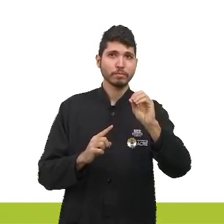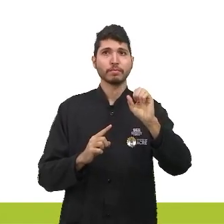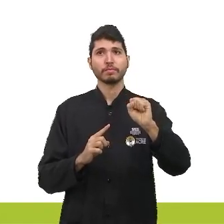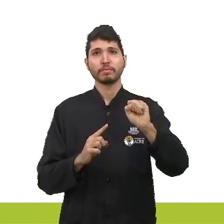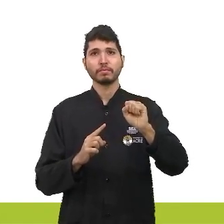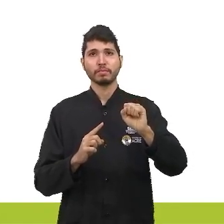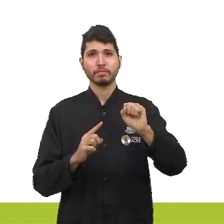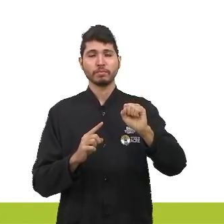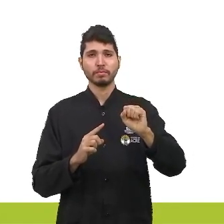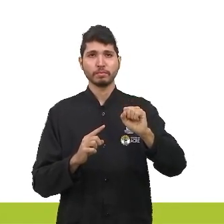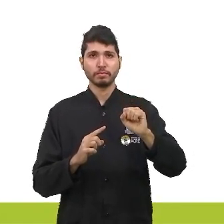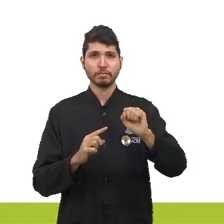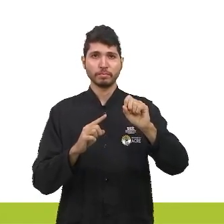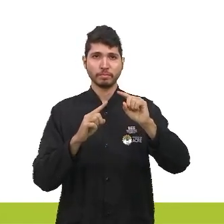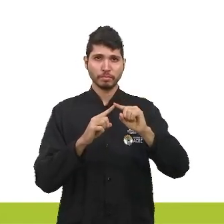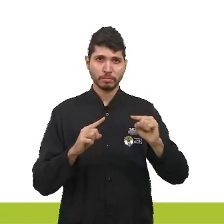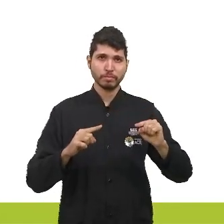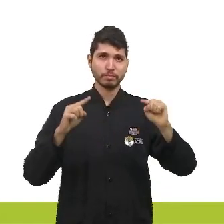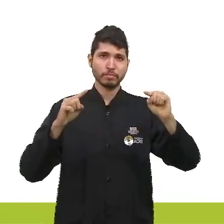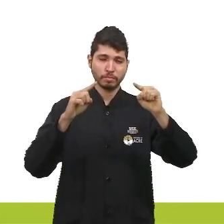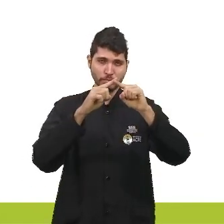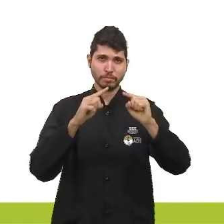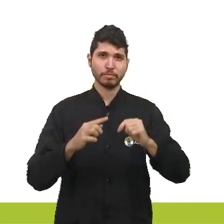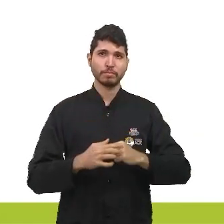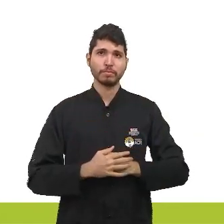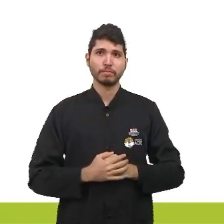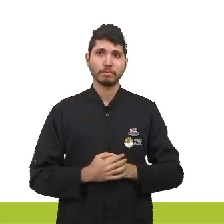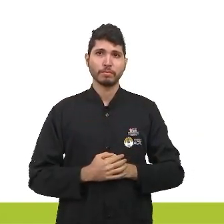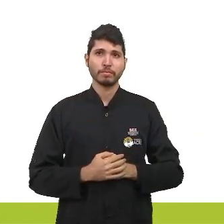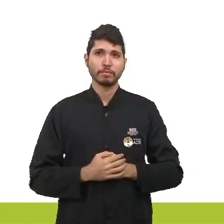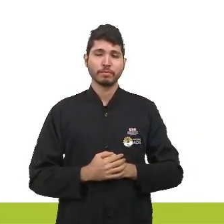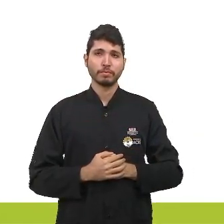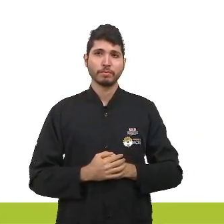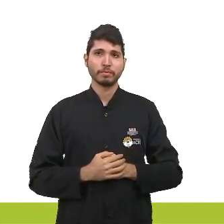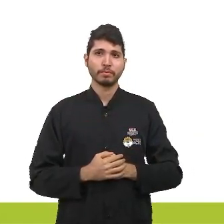E 20 vezes as